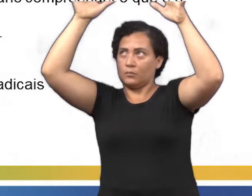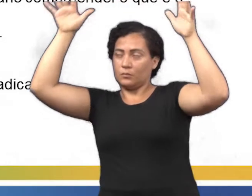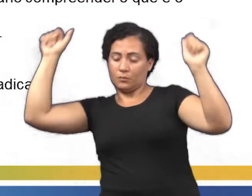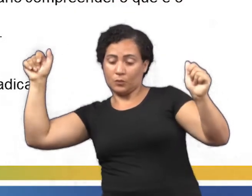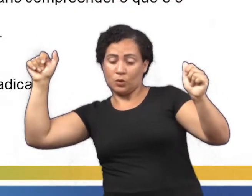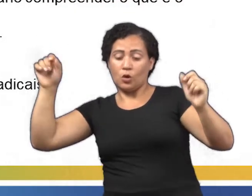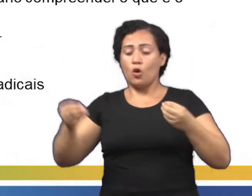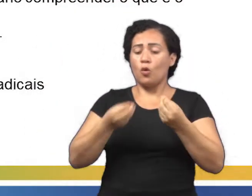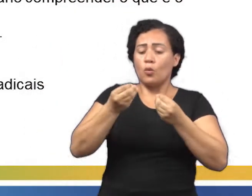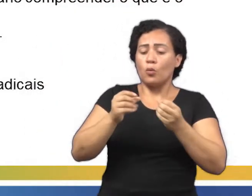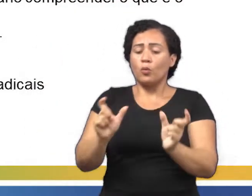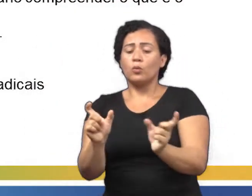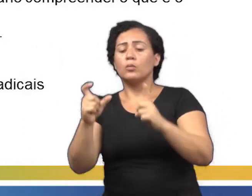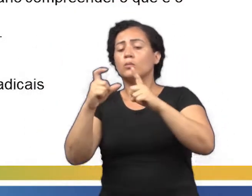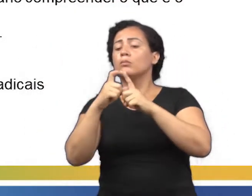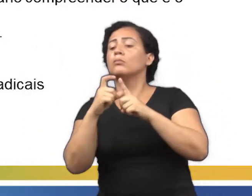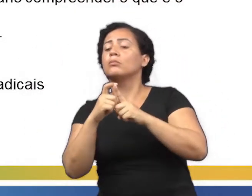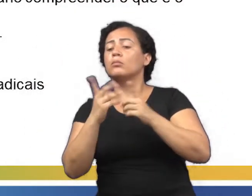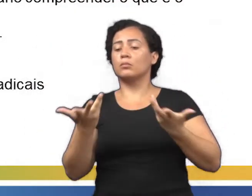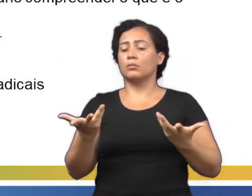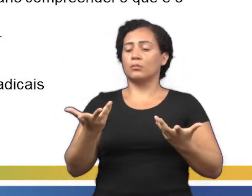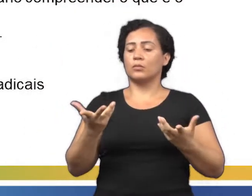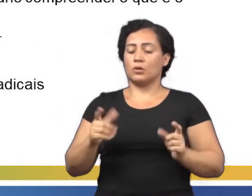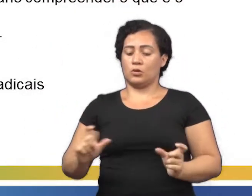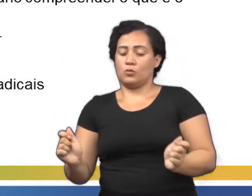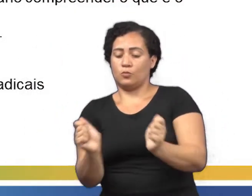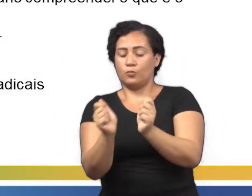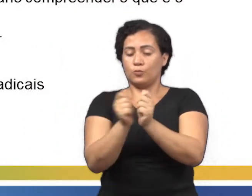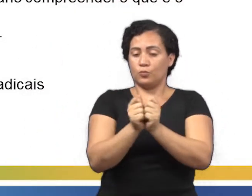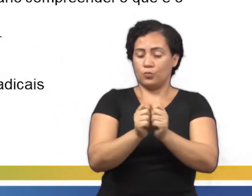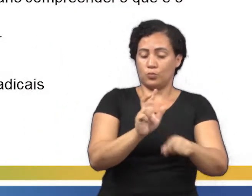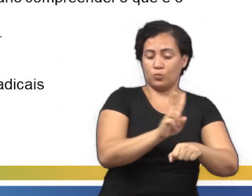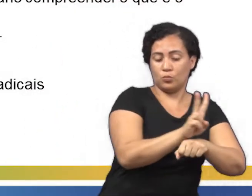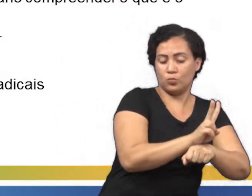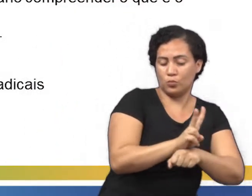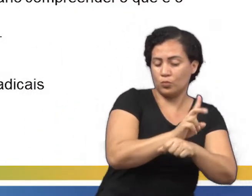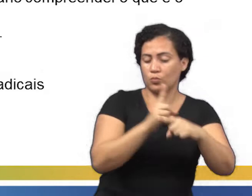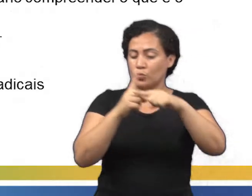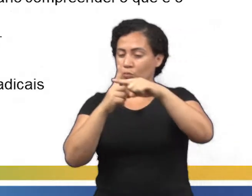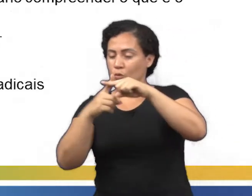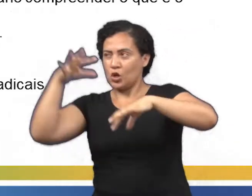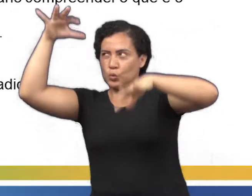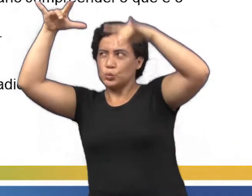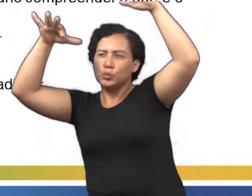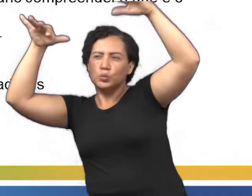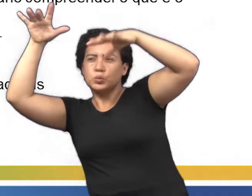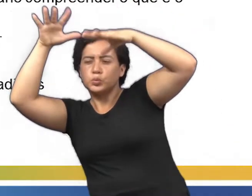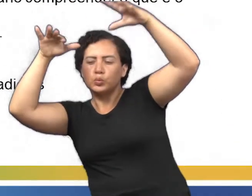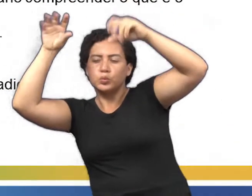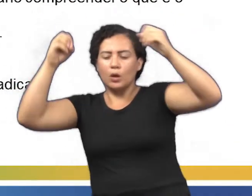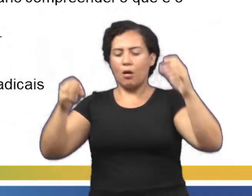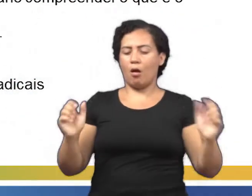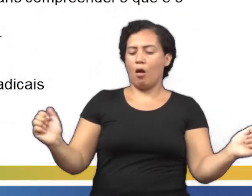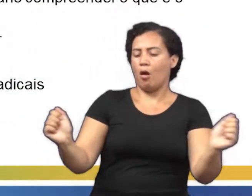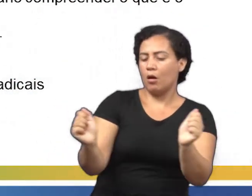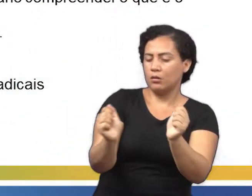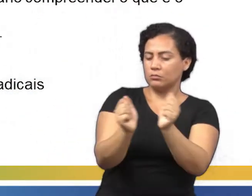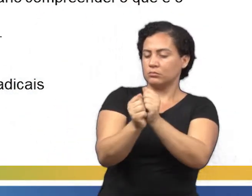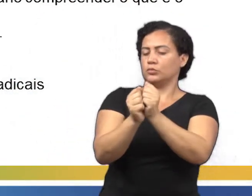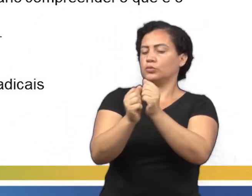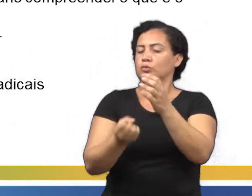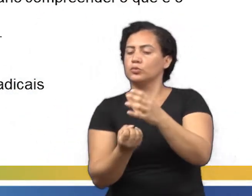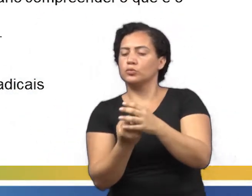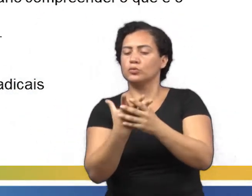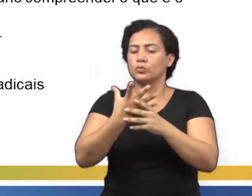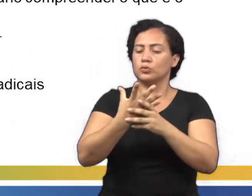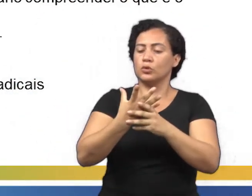que é formada a palavra guarda-chuva? Quando eu vou unir a palavra guarda mais chuva. Então, quando eu junto essas palavras,